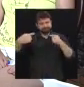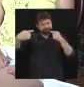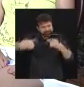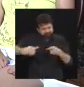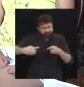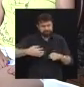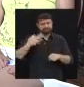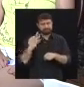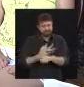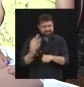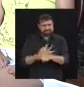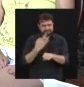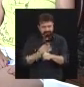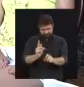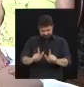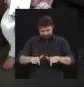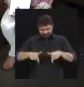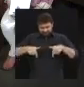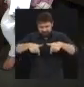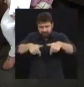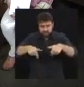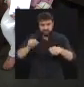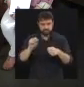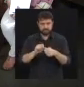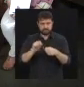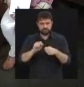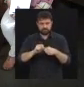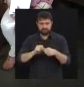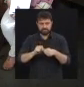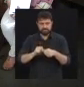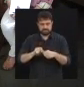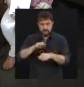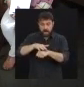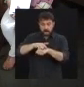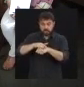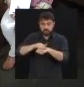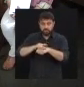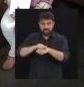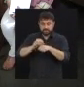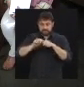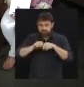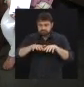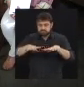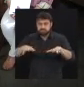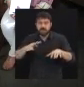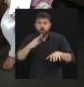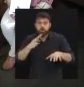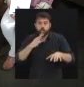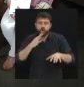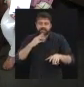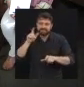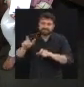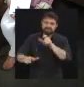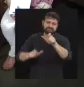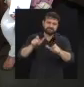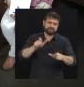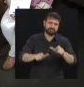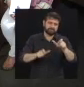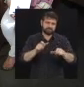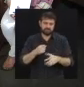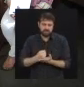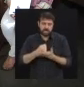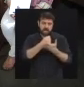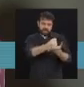esse desafio e essa luta de torná-la mais conhecida, né, e também proporcionar ajuda àqueles